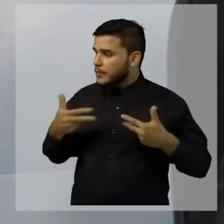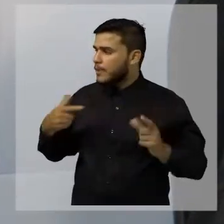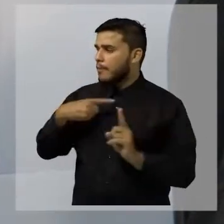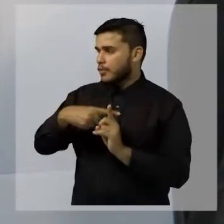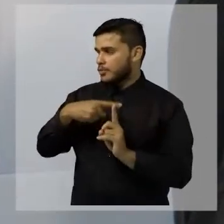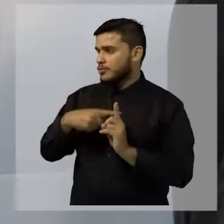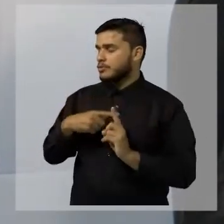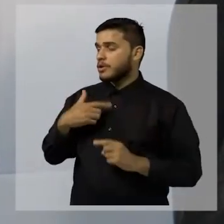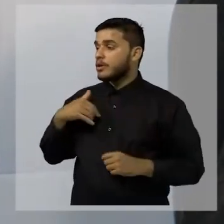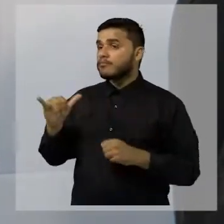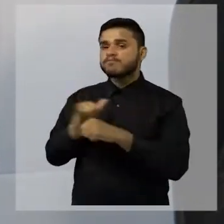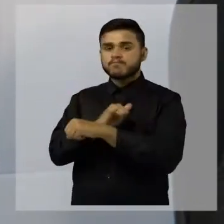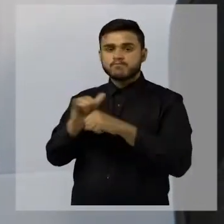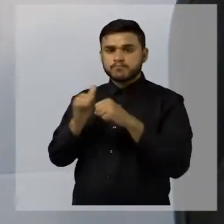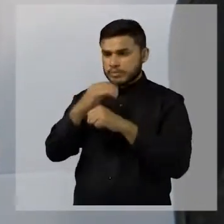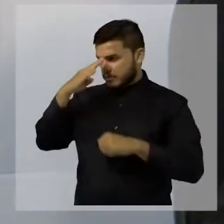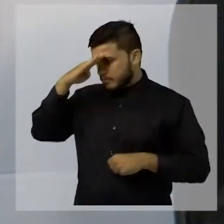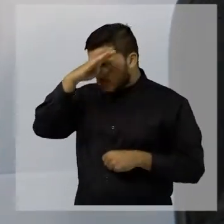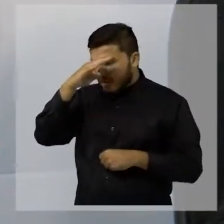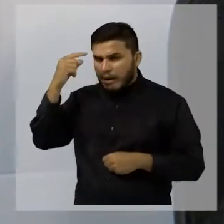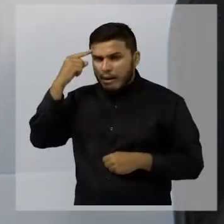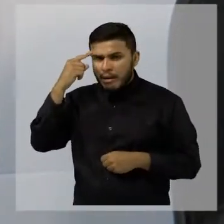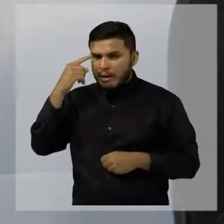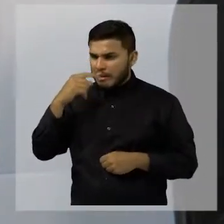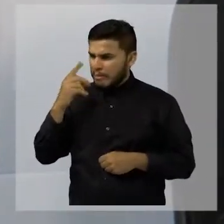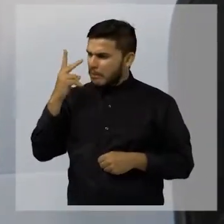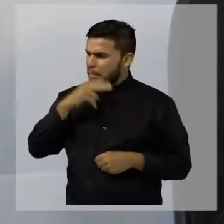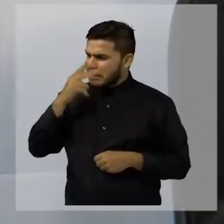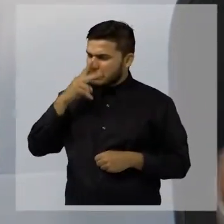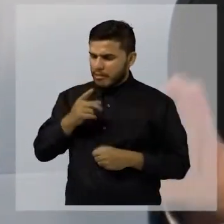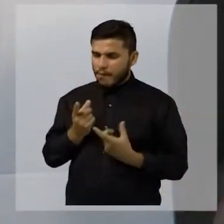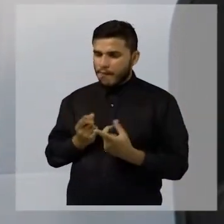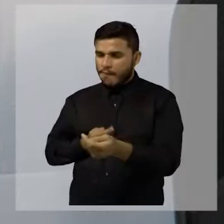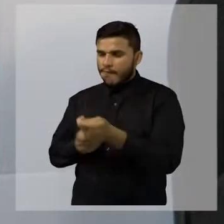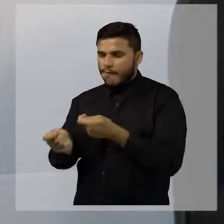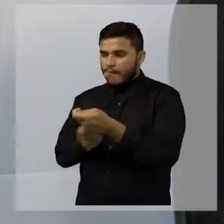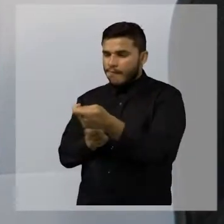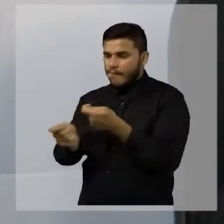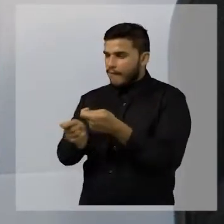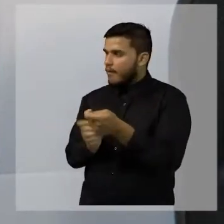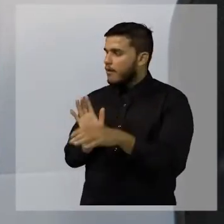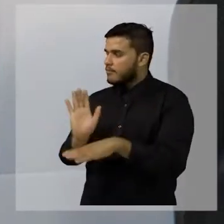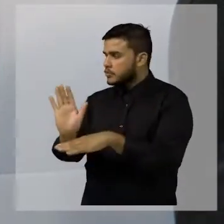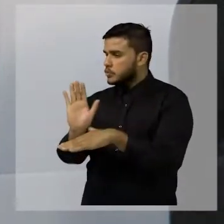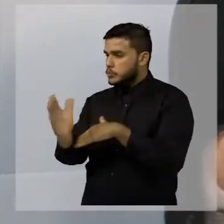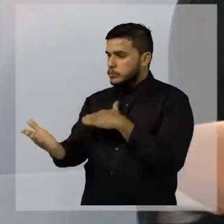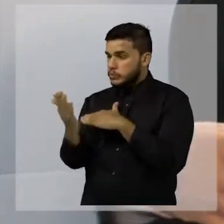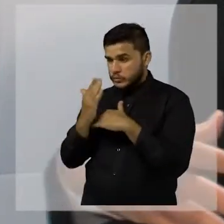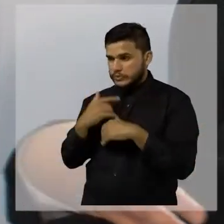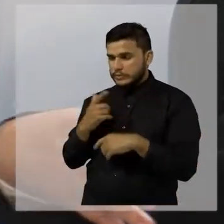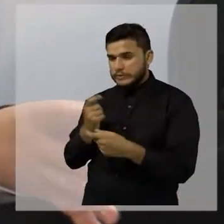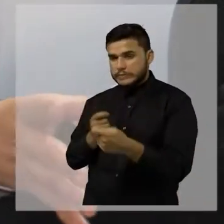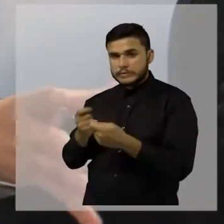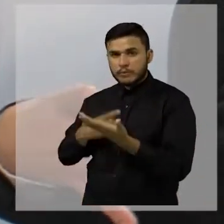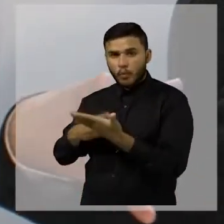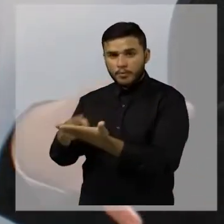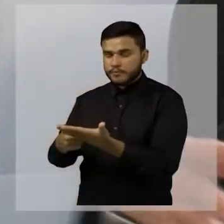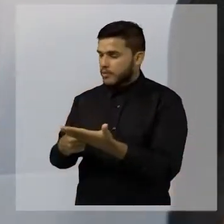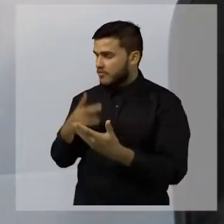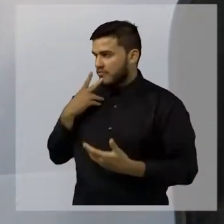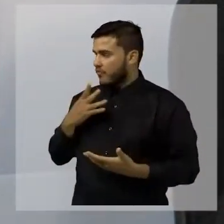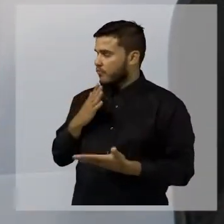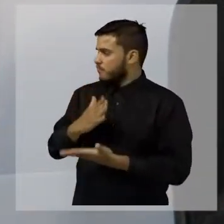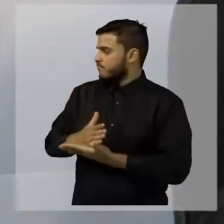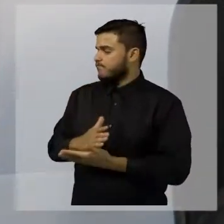essa a capacidade dele de não querer mais essa política de tomar lá para cá de cargos com as elites partidárias,